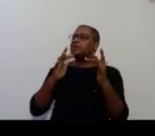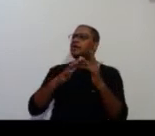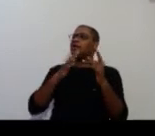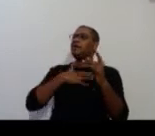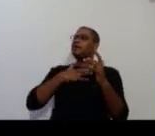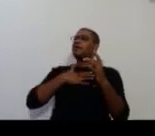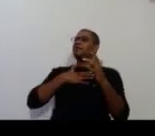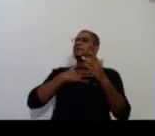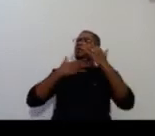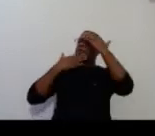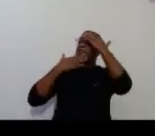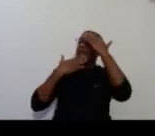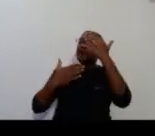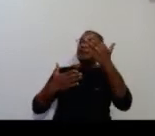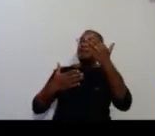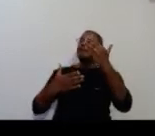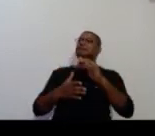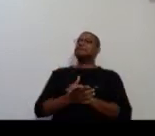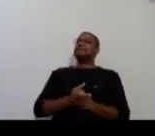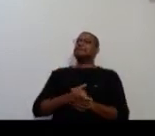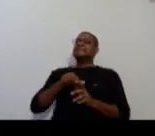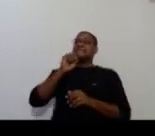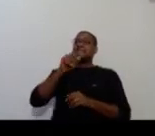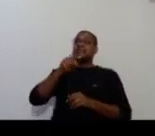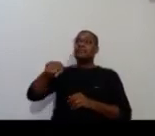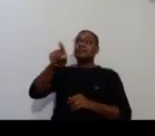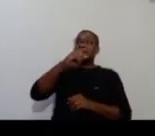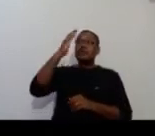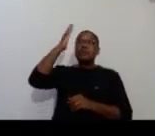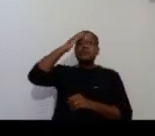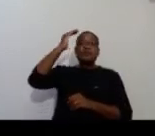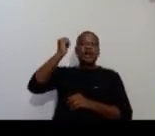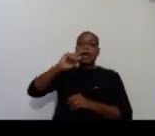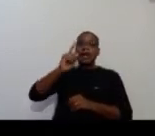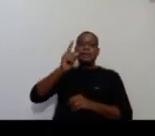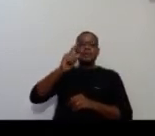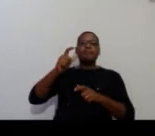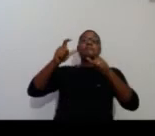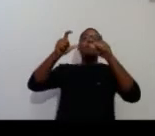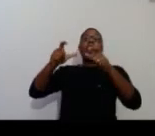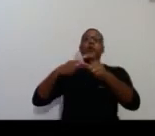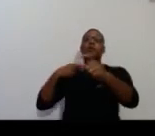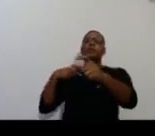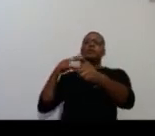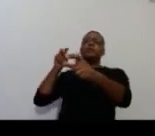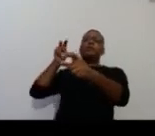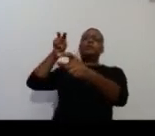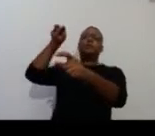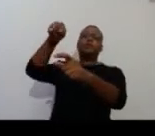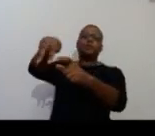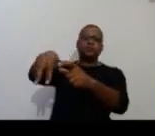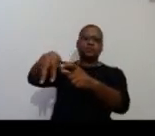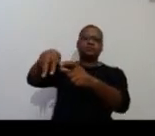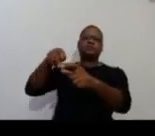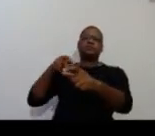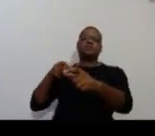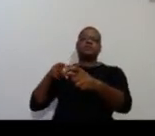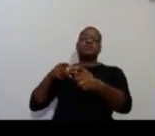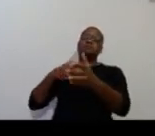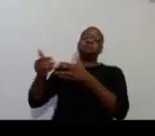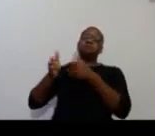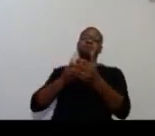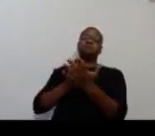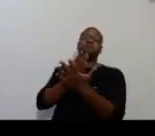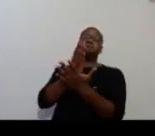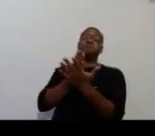Se você não souber para onde ir, né? Se você não sabe o seu caminho, qualquer caminho serve, né? Qualquer fim serve,